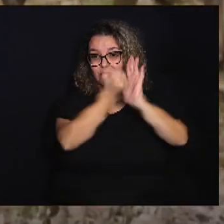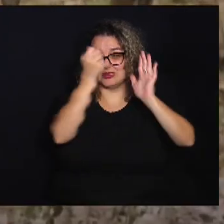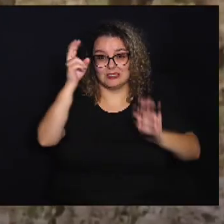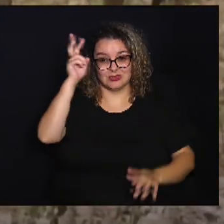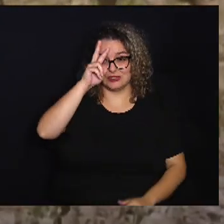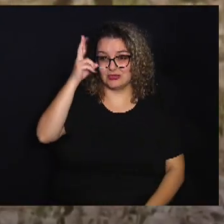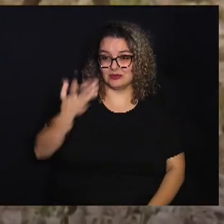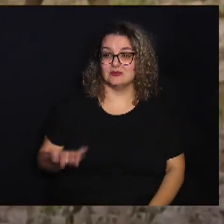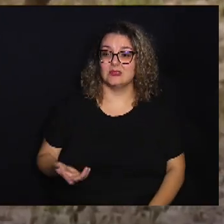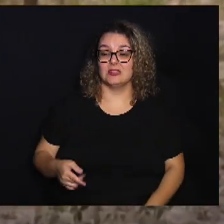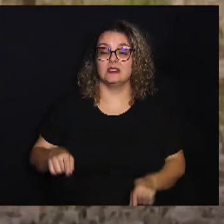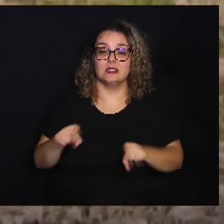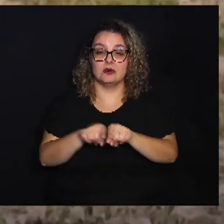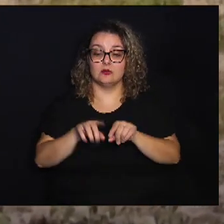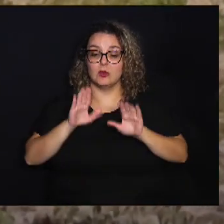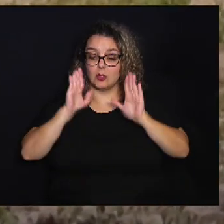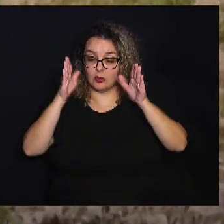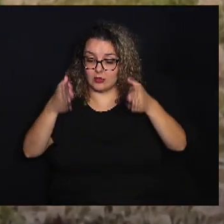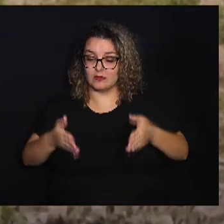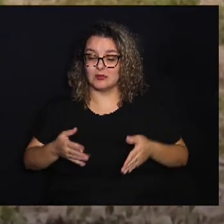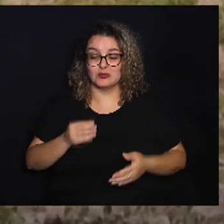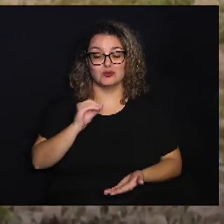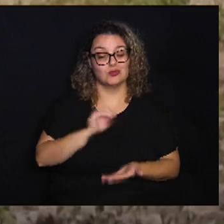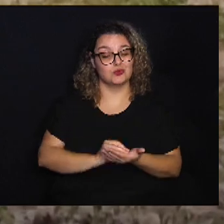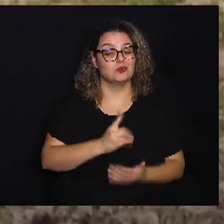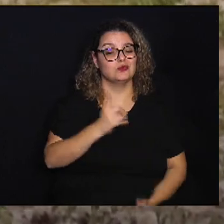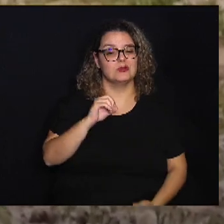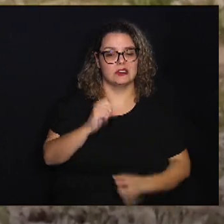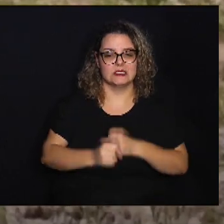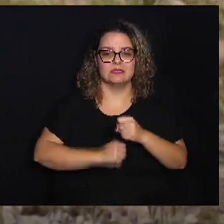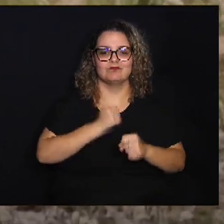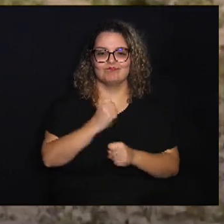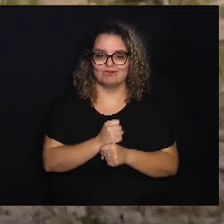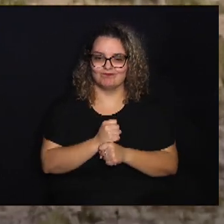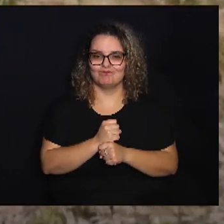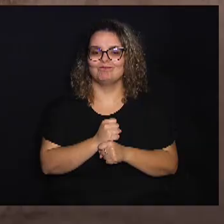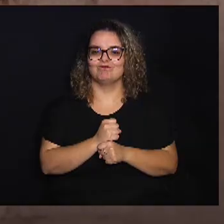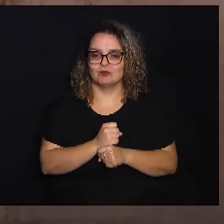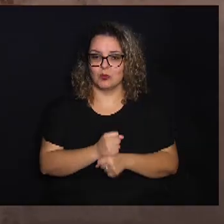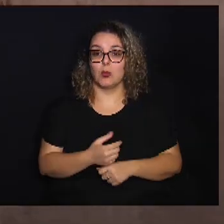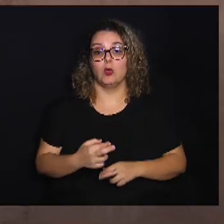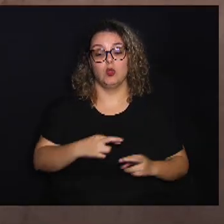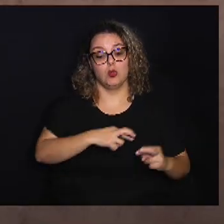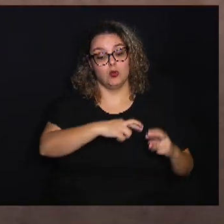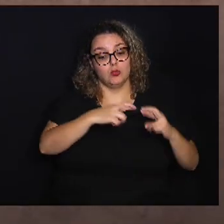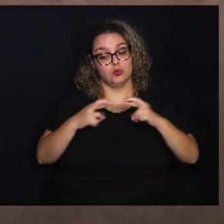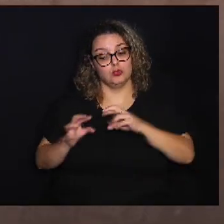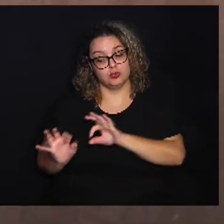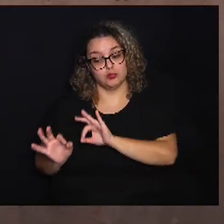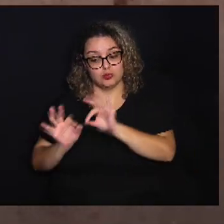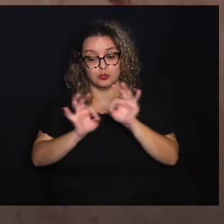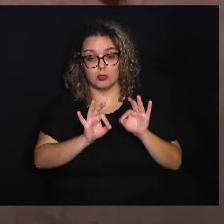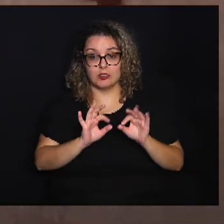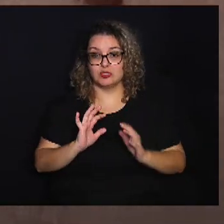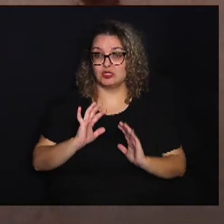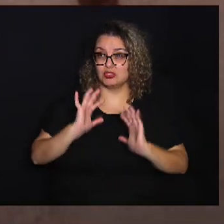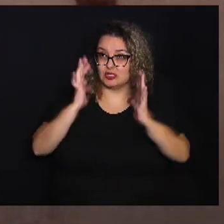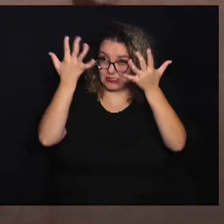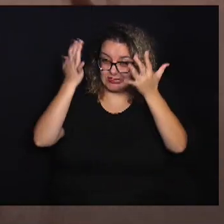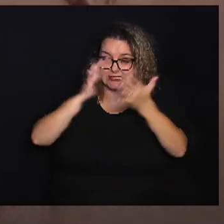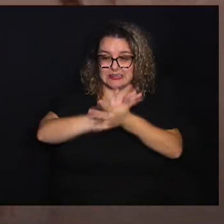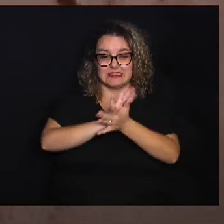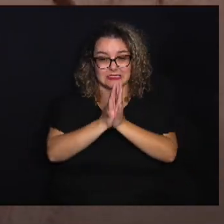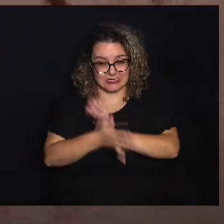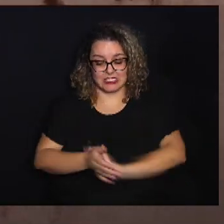recorde de focos para o período dos últimos 10 anos. Segundo o Centro Nacional de Monitoramento e Alertas de Desastres Naturais, o